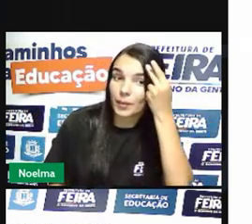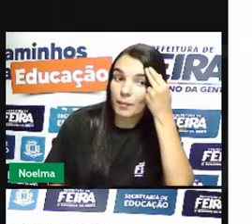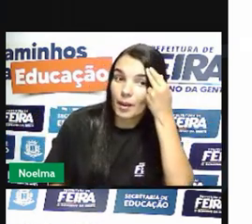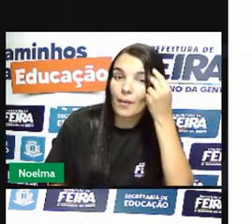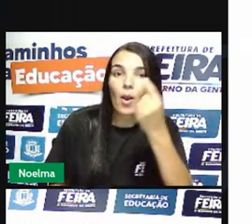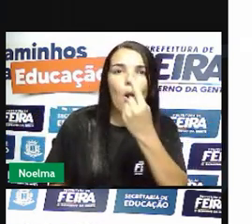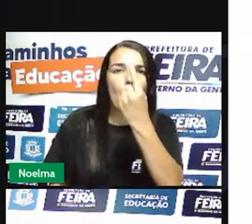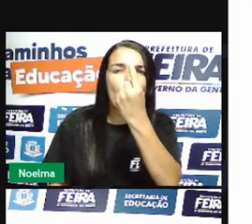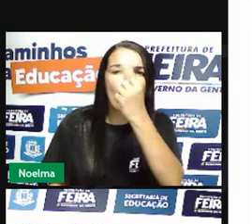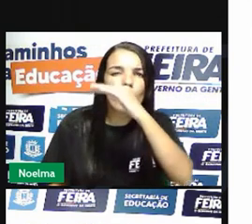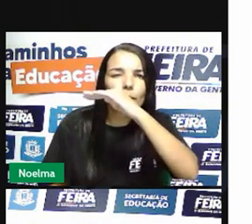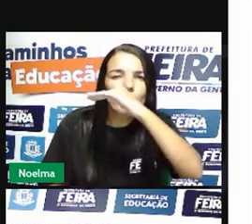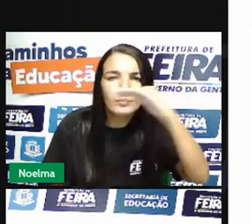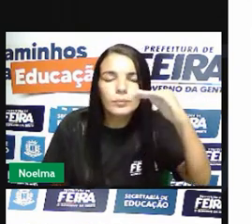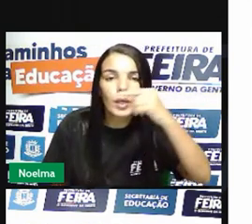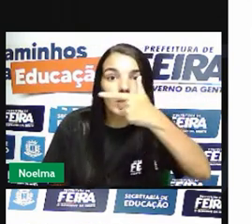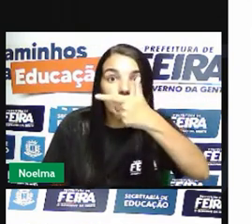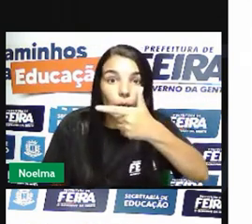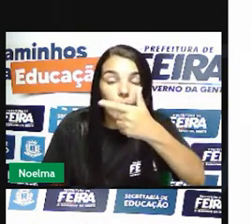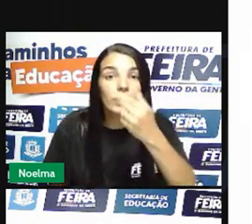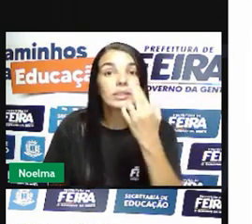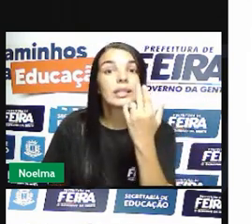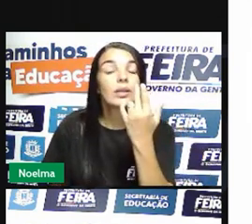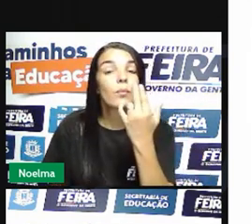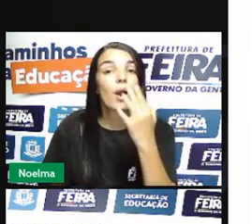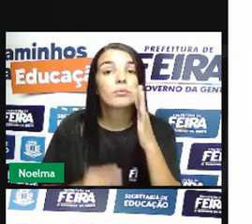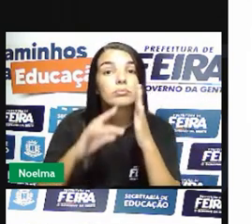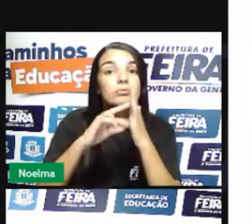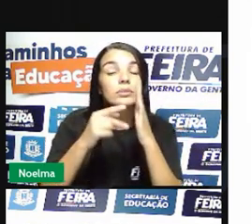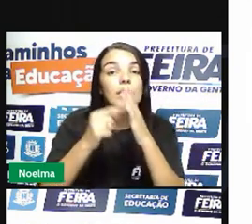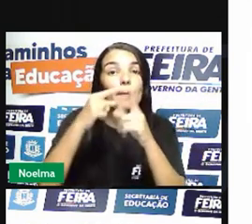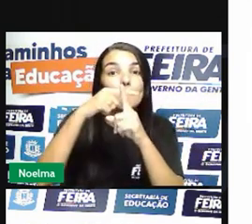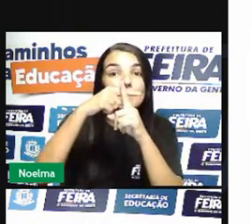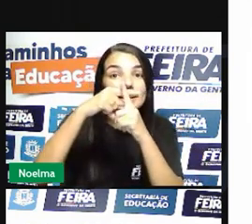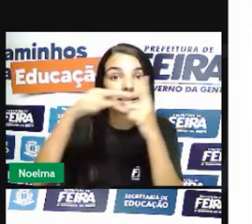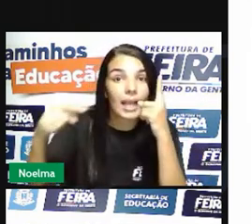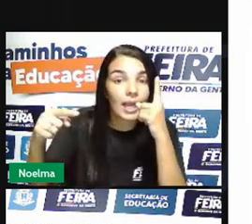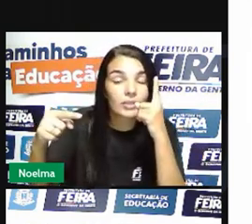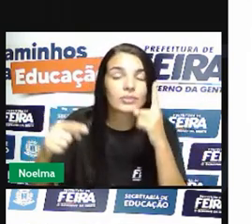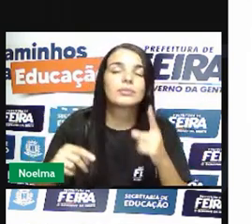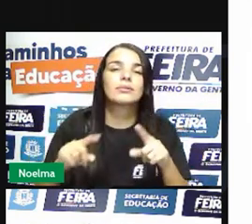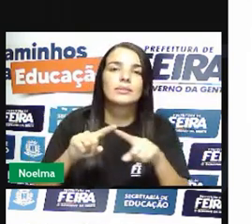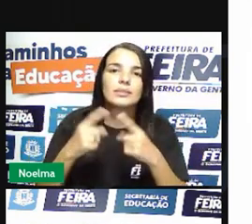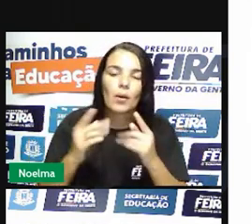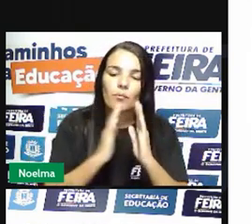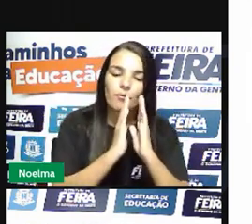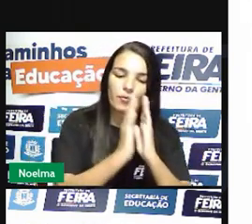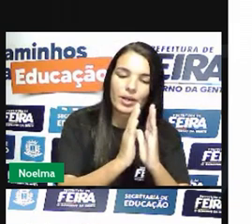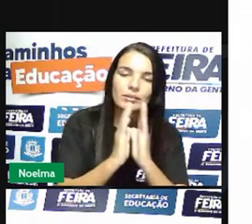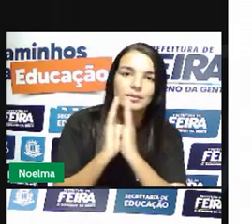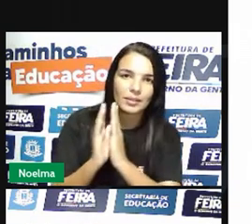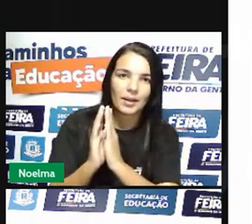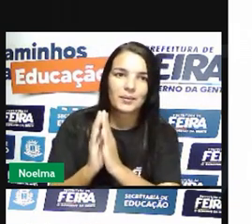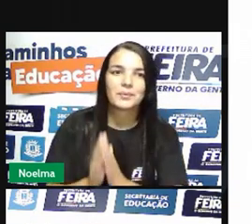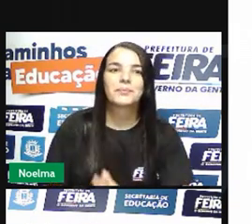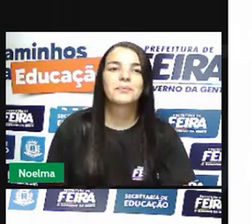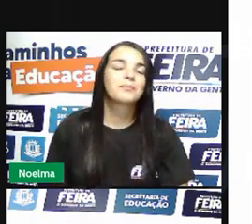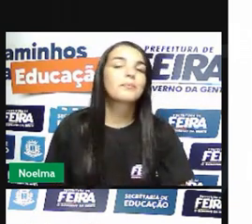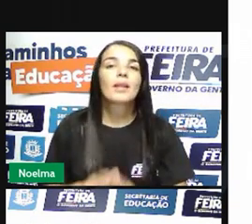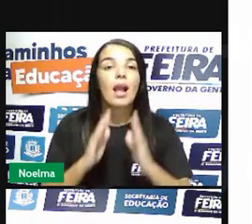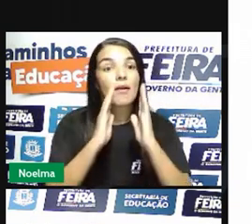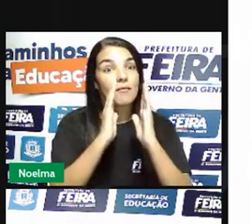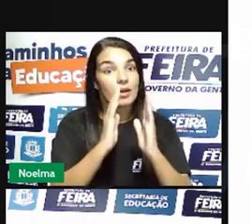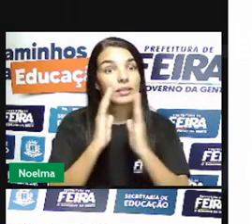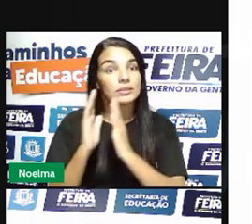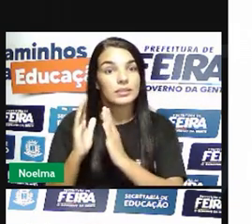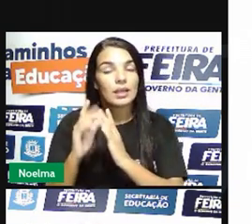meio um meio representa metade de uma xícara que é um número que fracionário é um número racional nesse